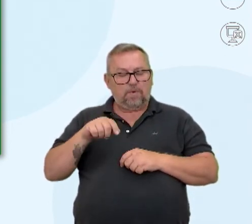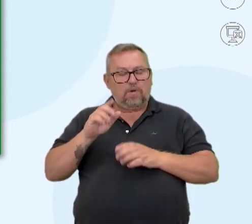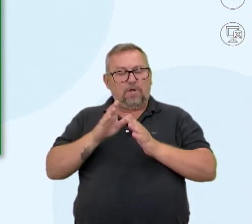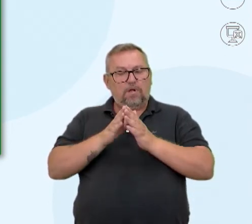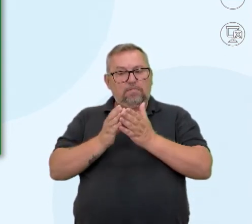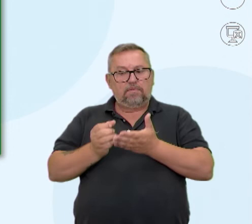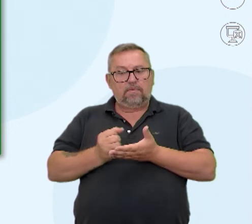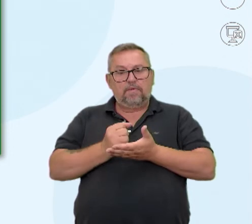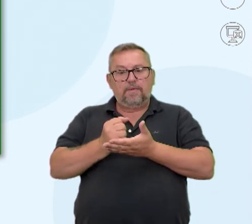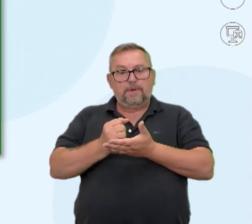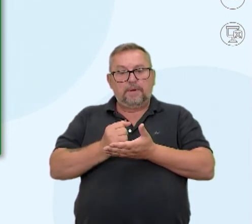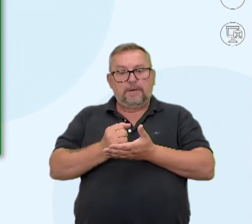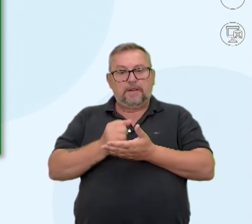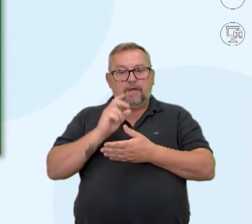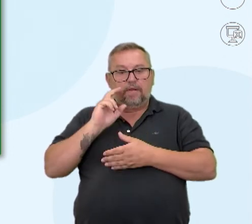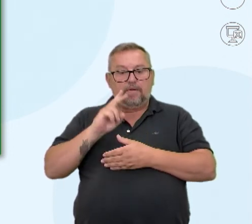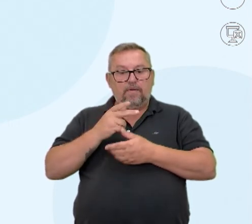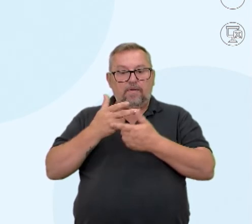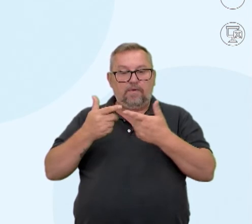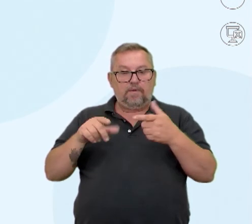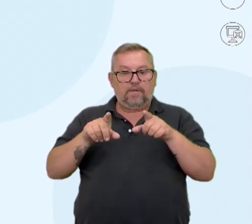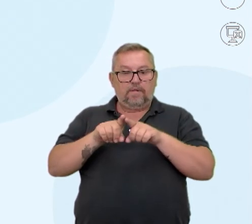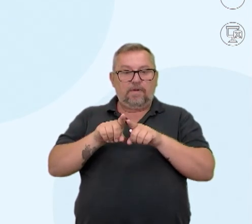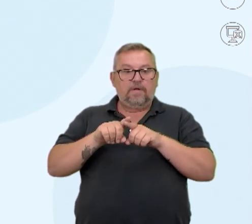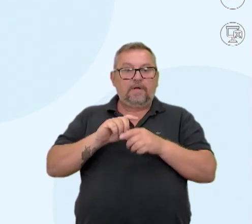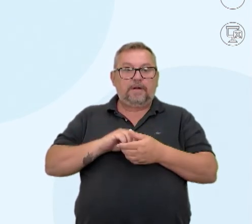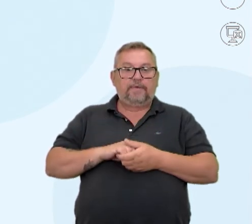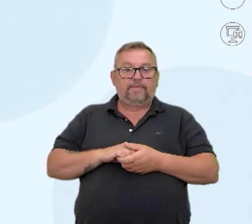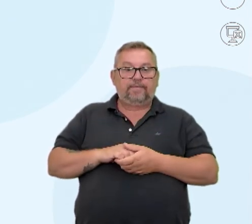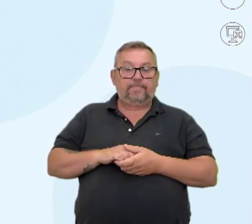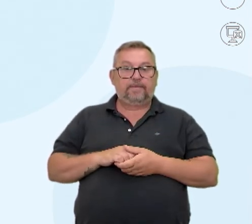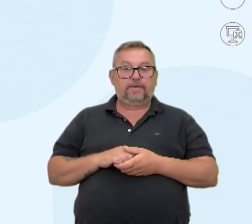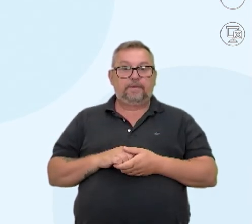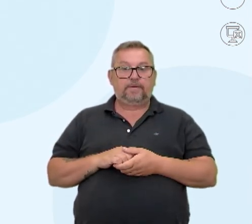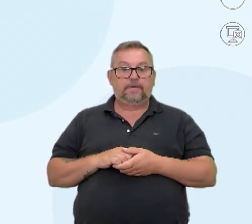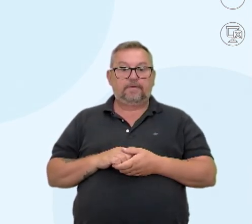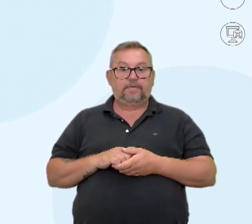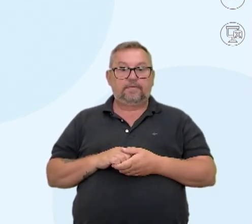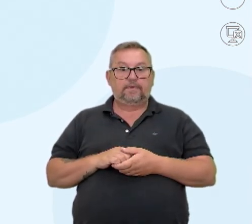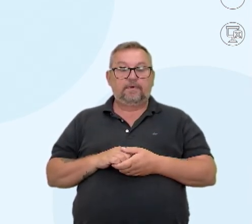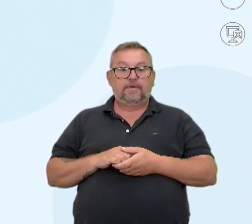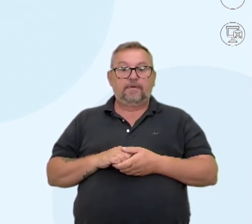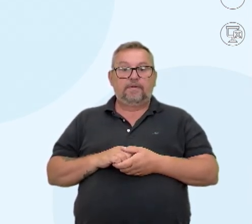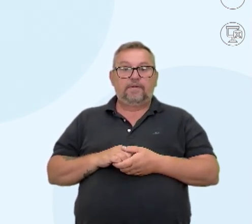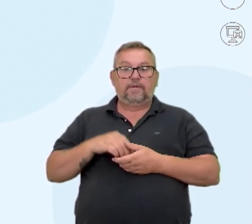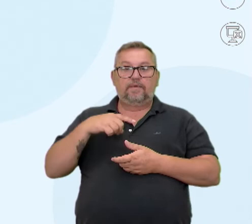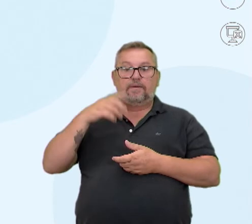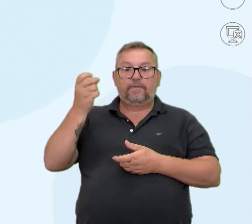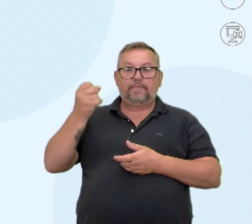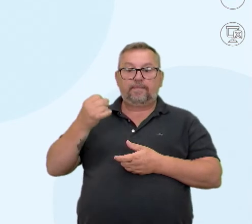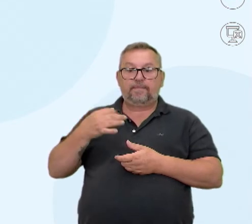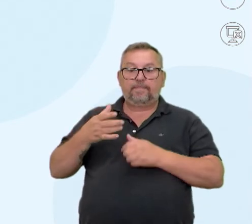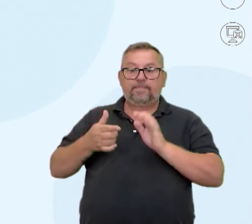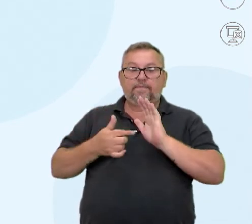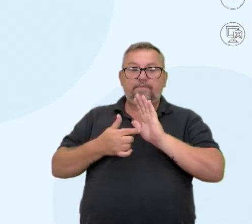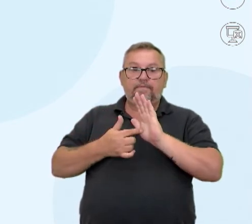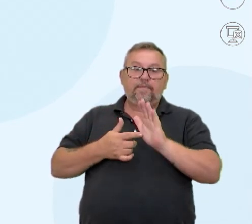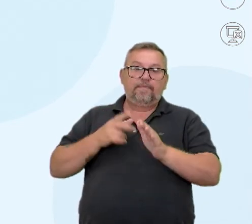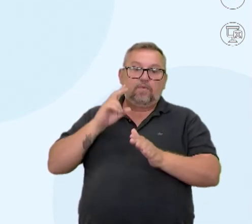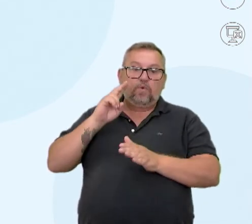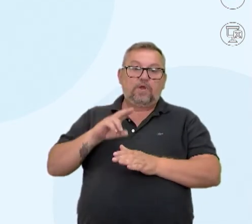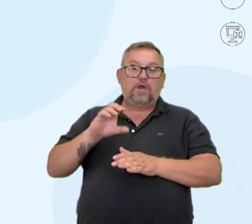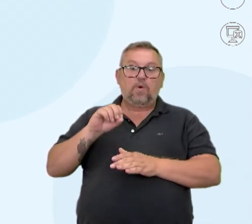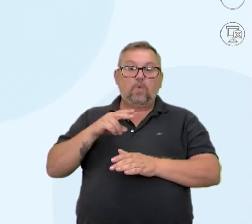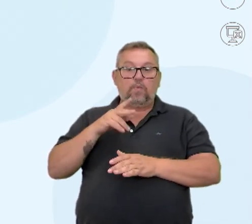também. Então veja como a coisa é ampla aí e aberta, tá ok? E aí a gente vem para uma designação aí, tá ok? Do que é